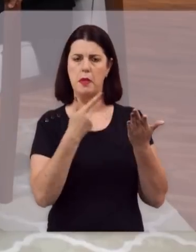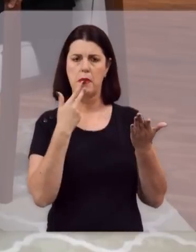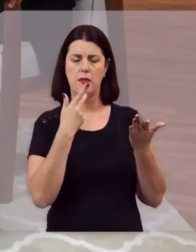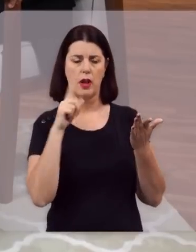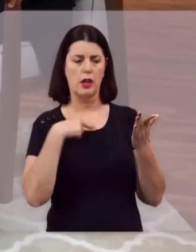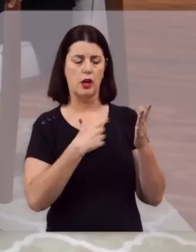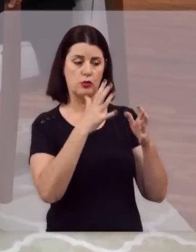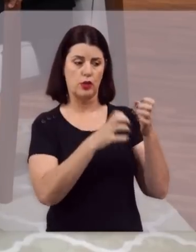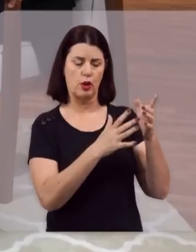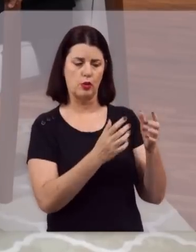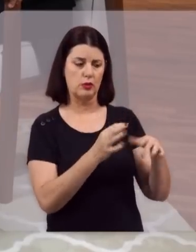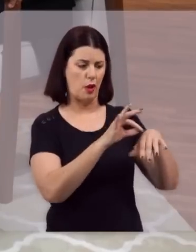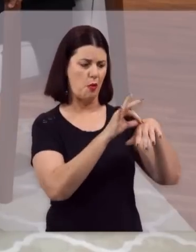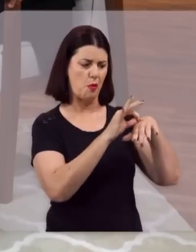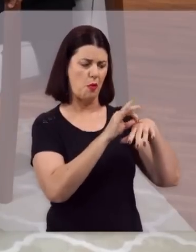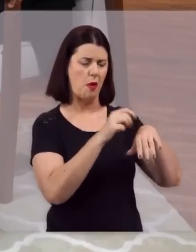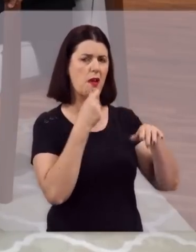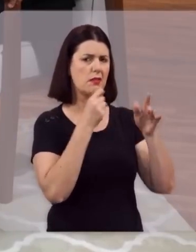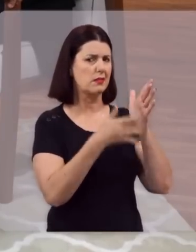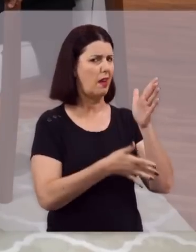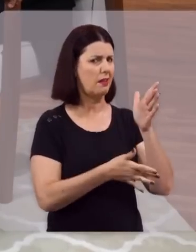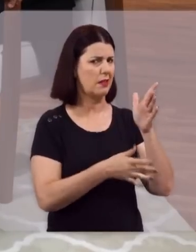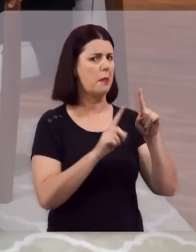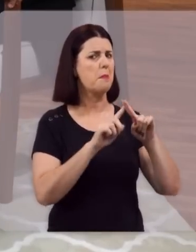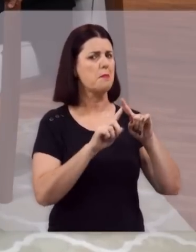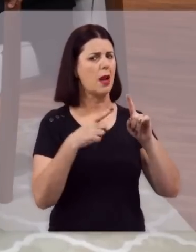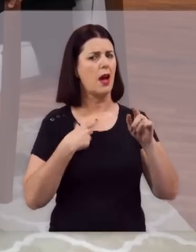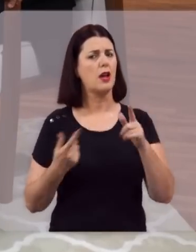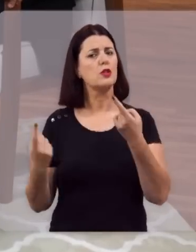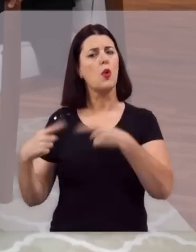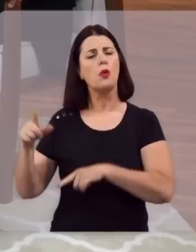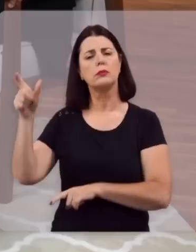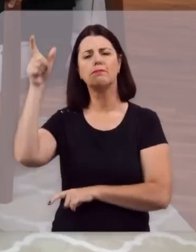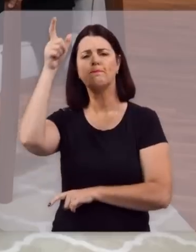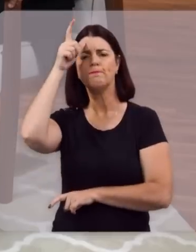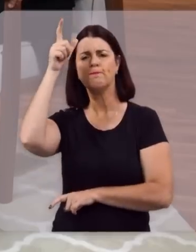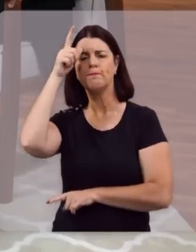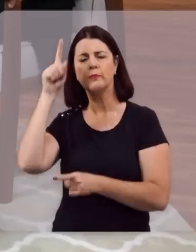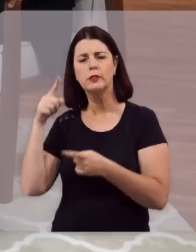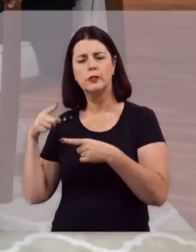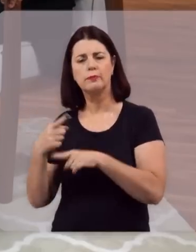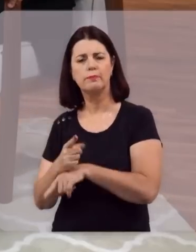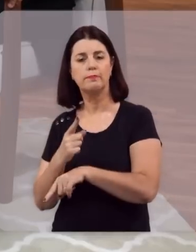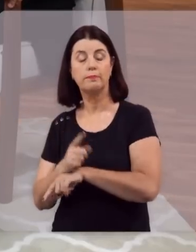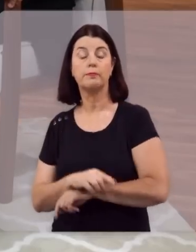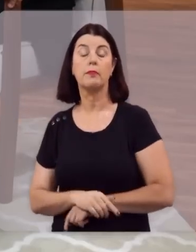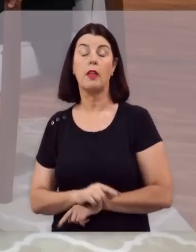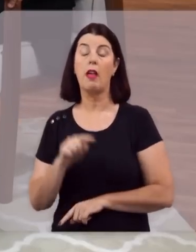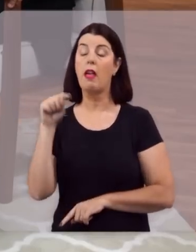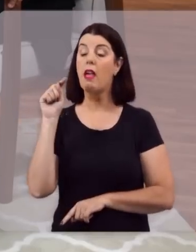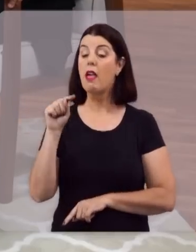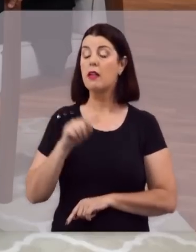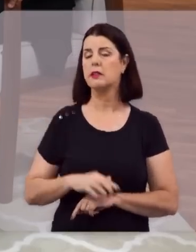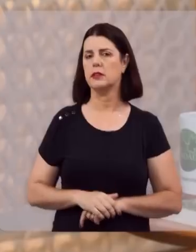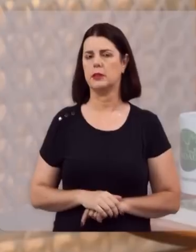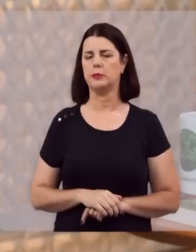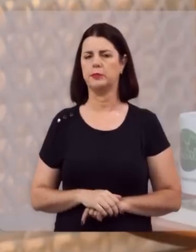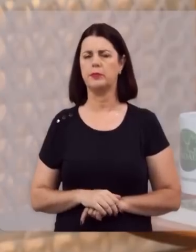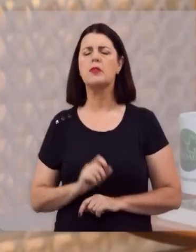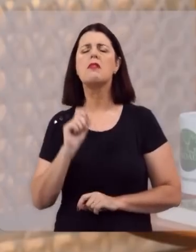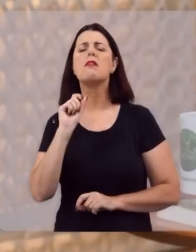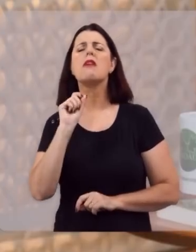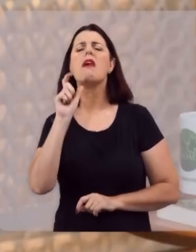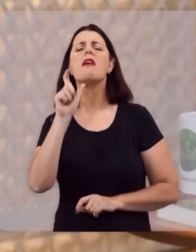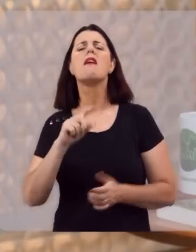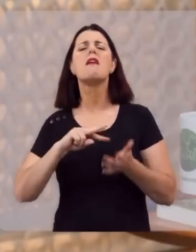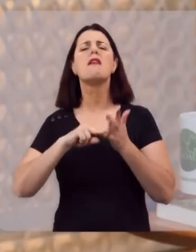nossa luta ela não é contra carne e sangue, mas ela é contra principados e potestades. Nesse sentido, então,